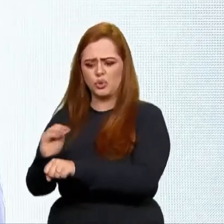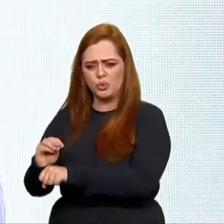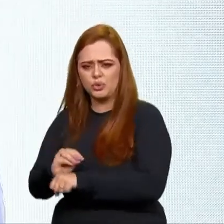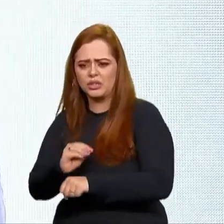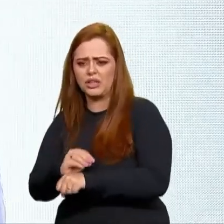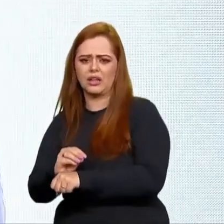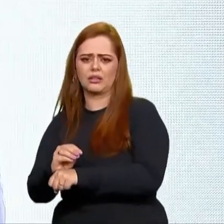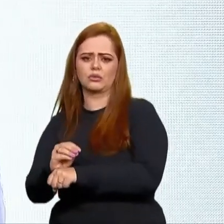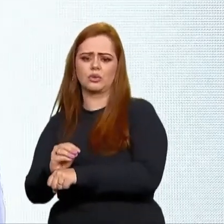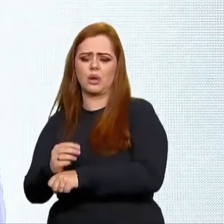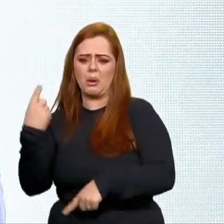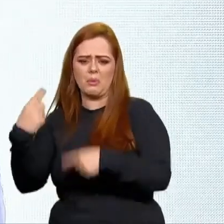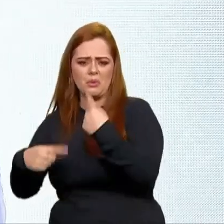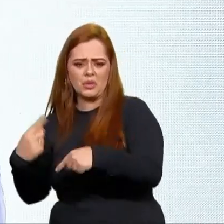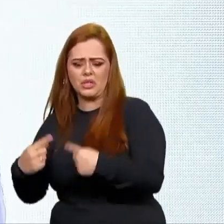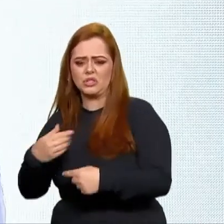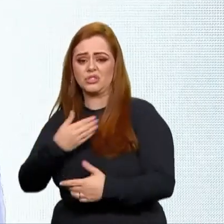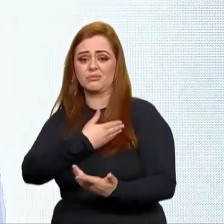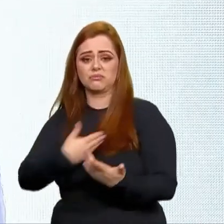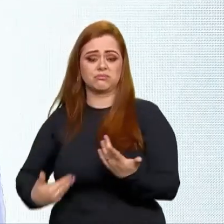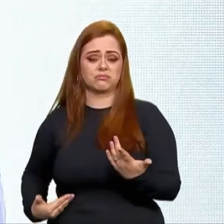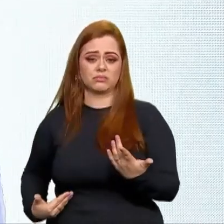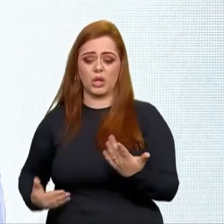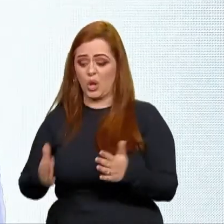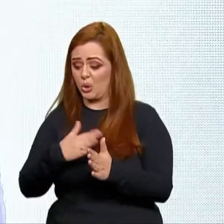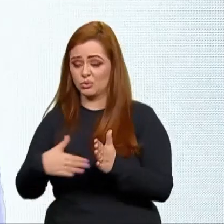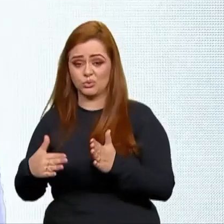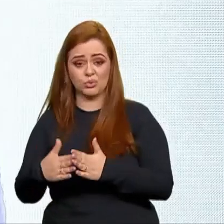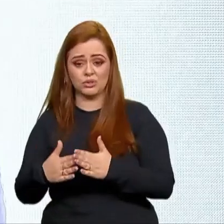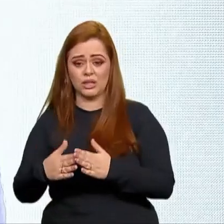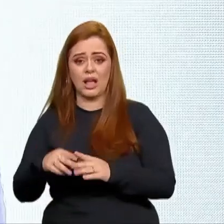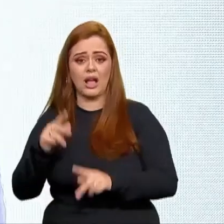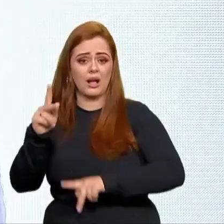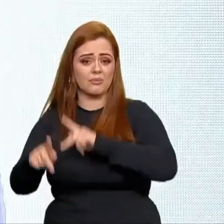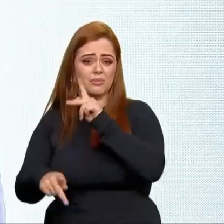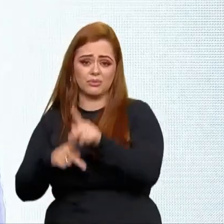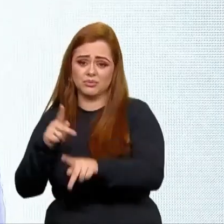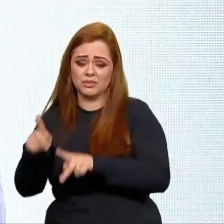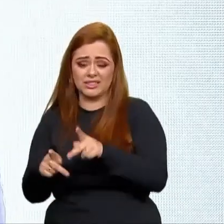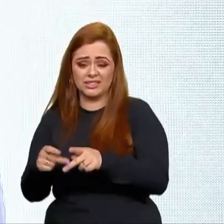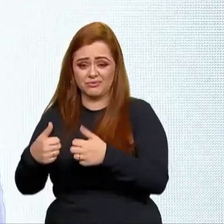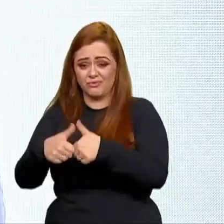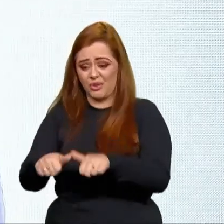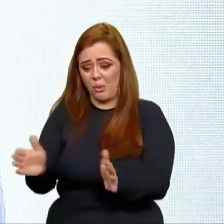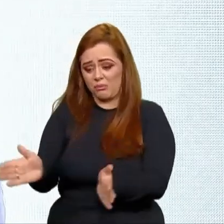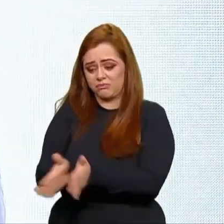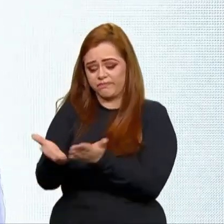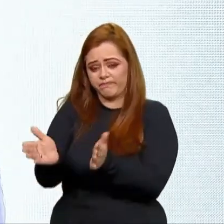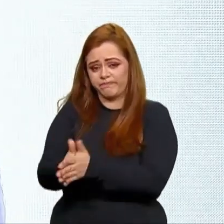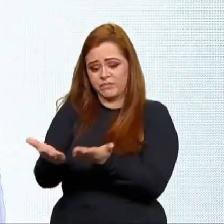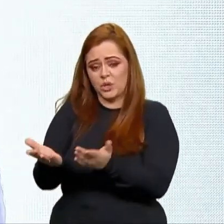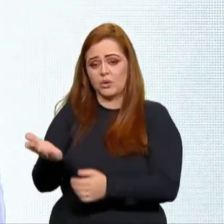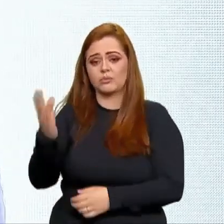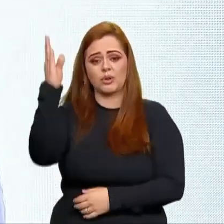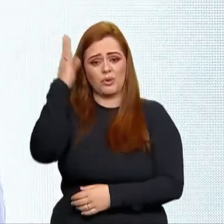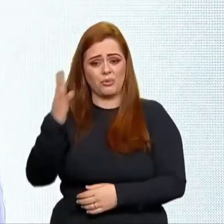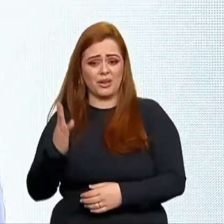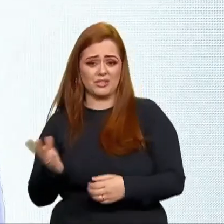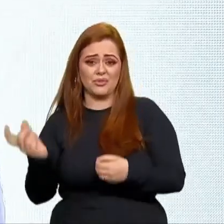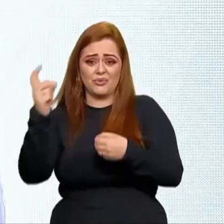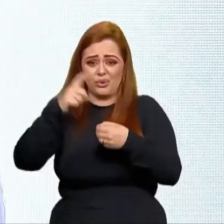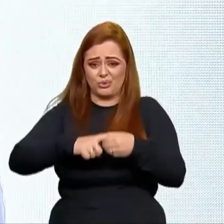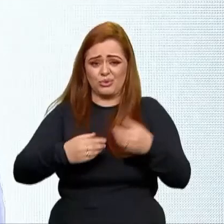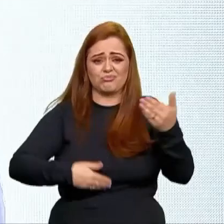ausência de políticas públicas. Com tudo isso, o povo empobreceu, o Brasil voltou lamentavelmente para o mapa da